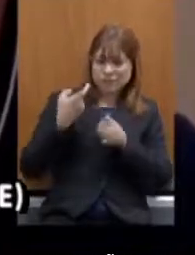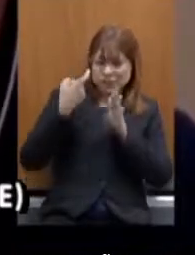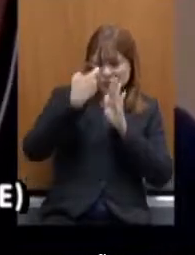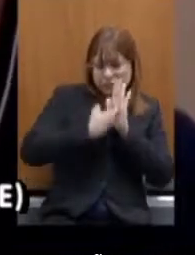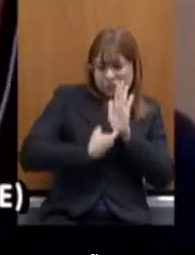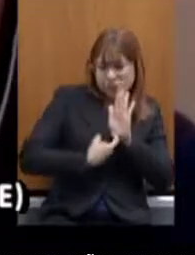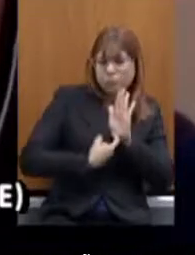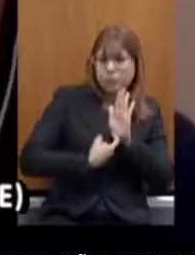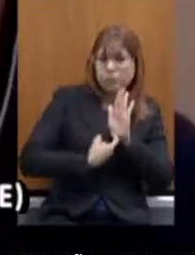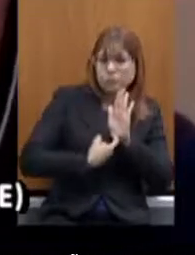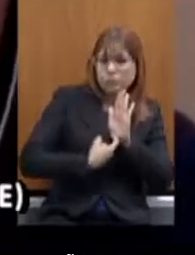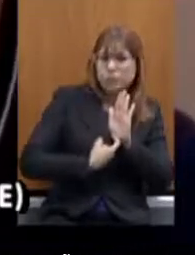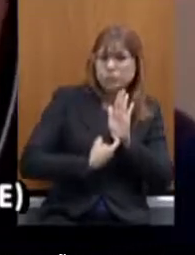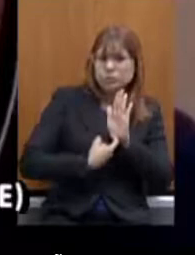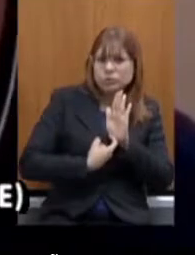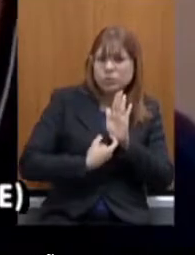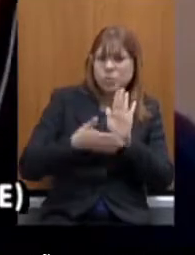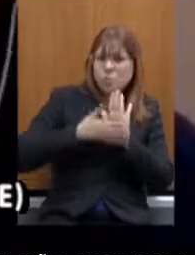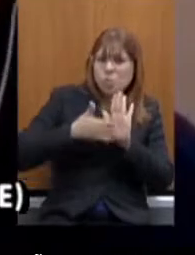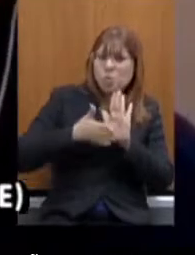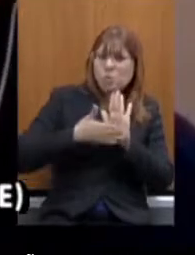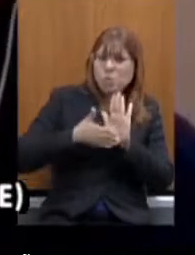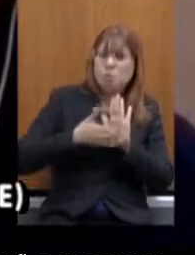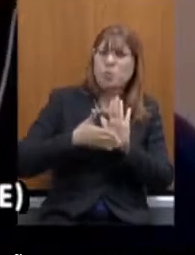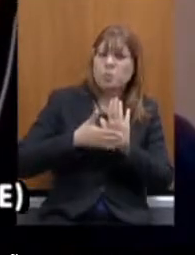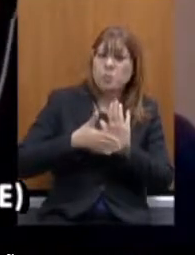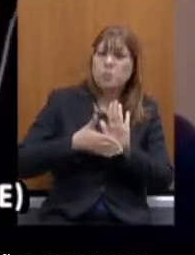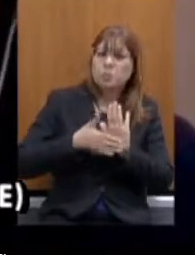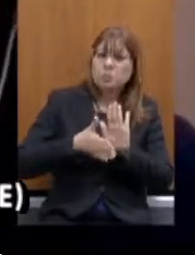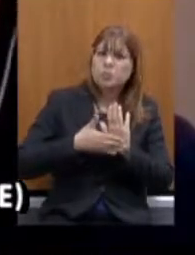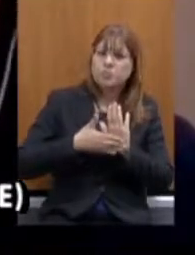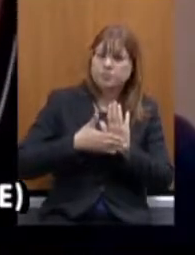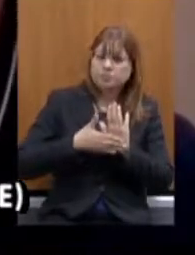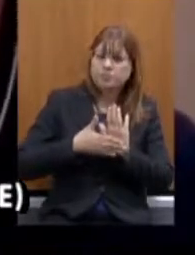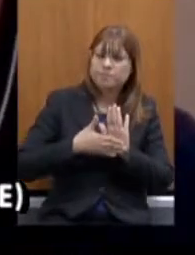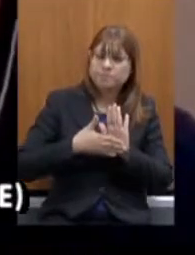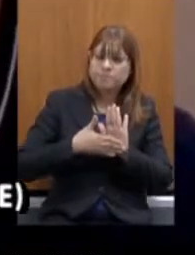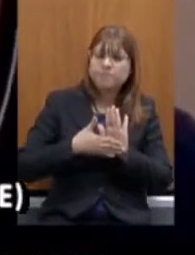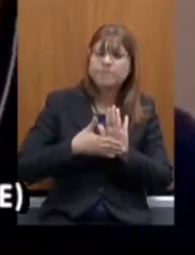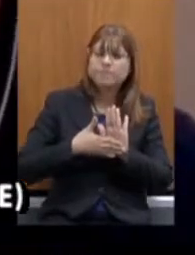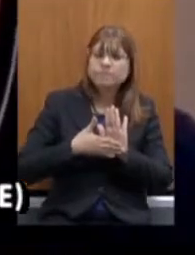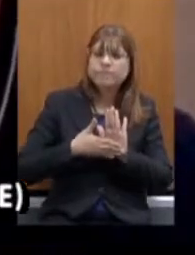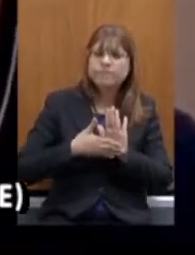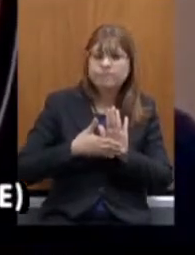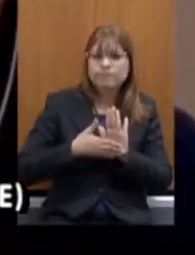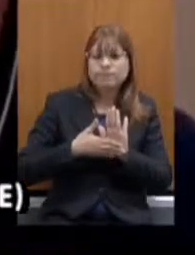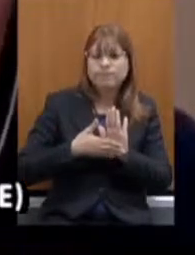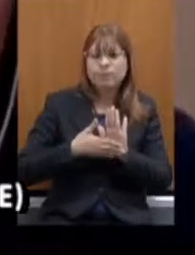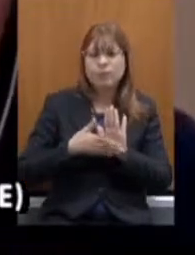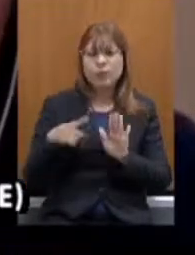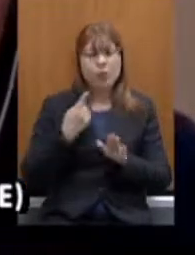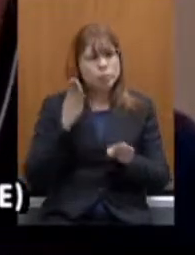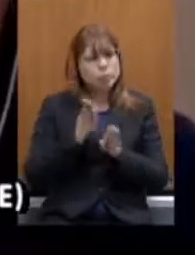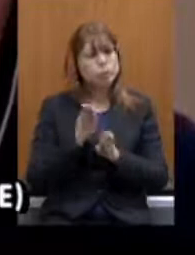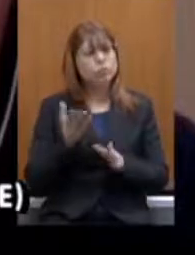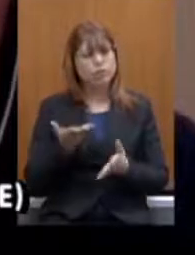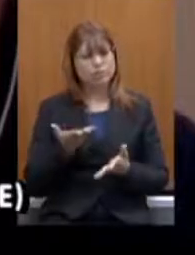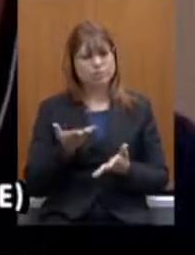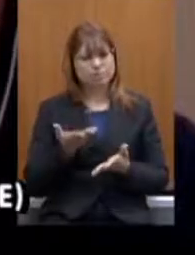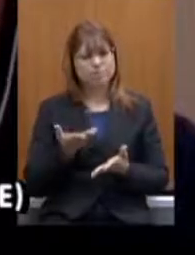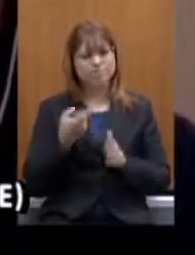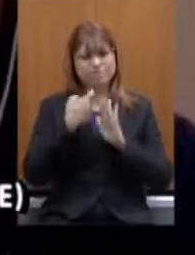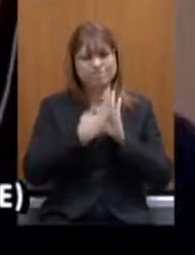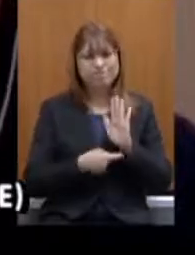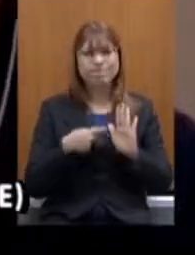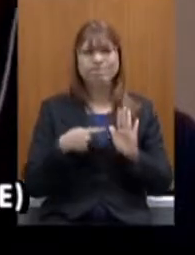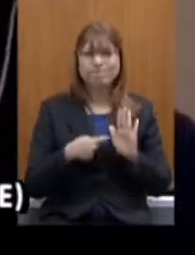texto dessas propostas essas matérias aí na assembleia e que descobrimos enfim quero um